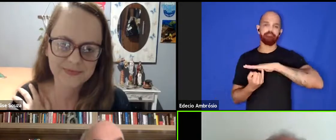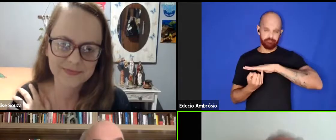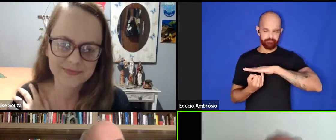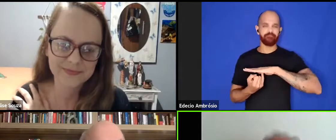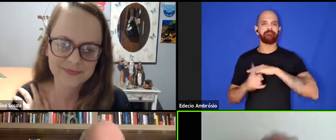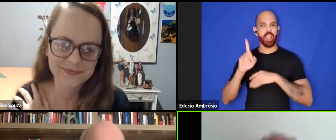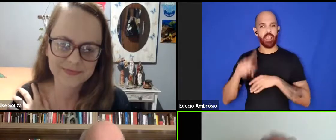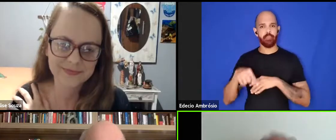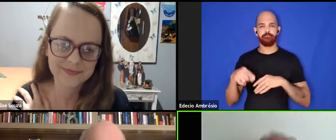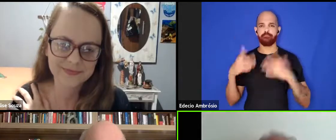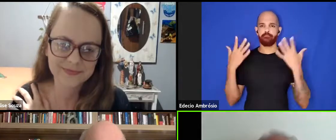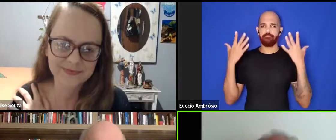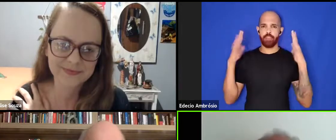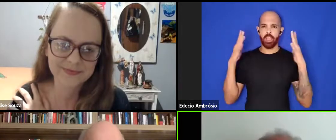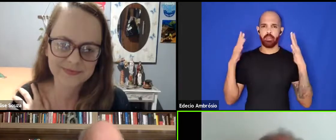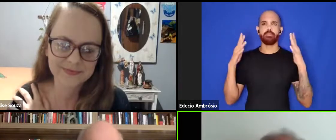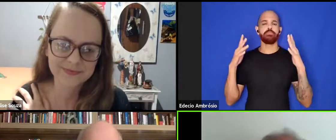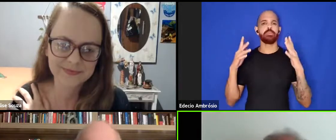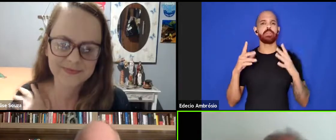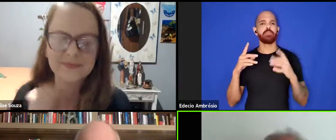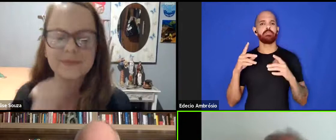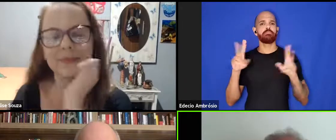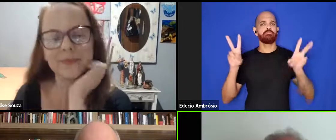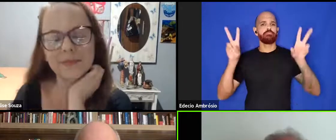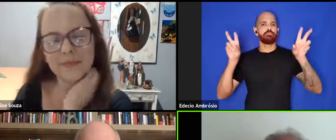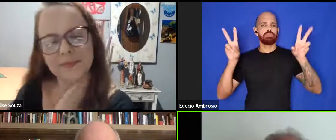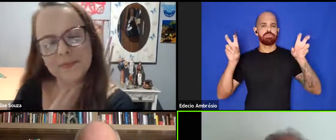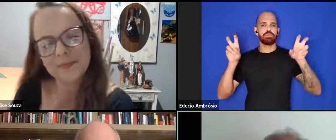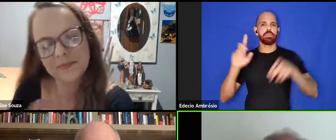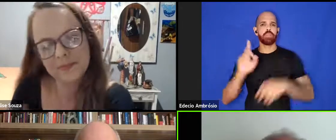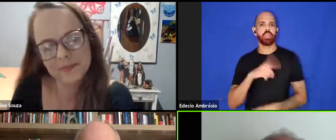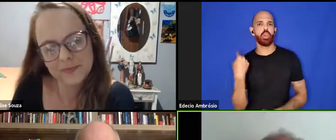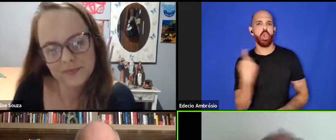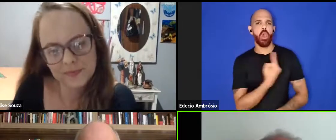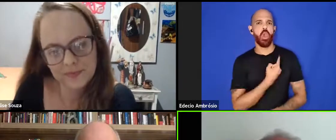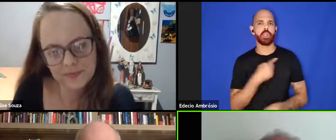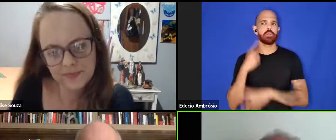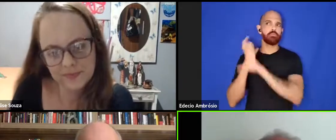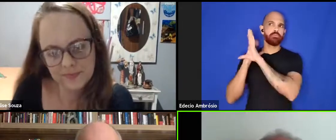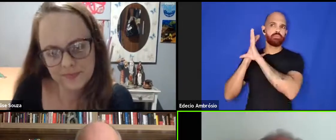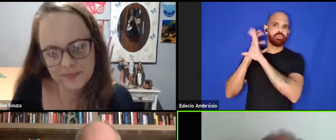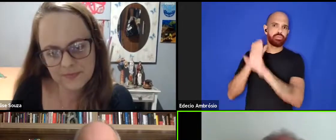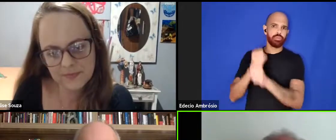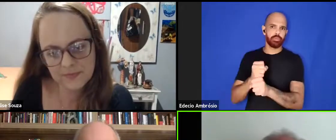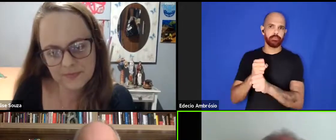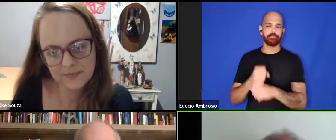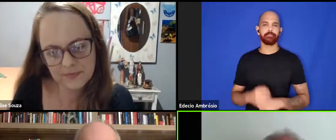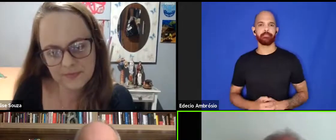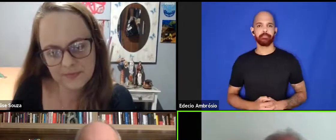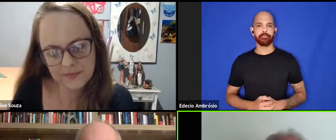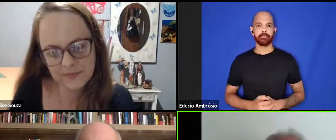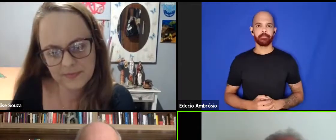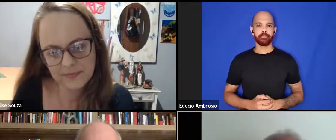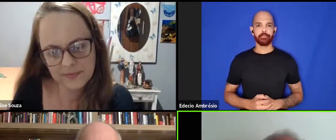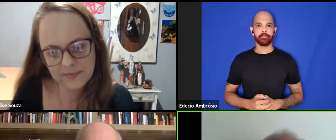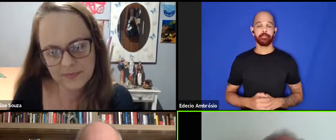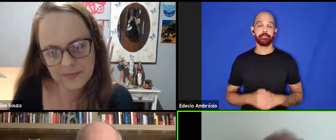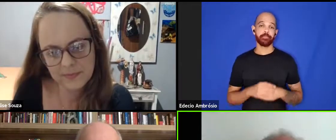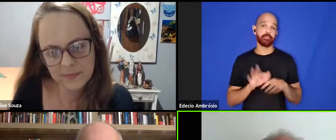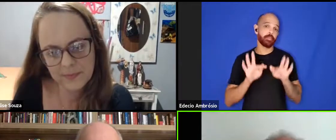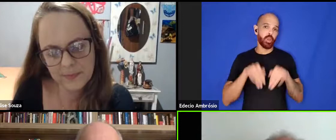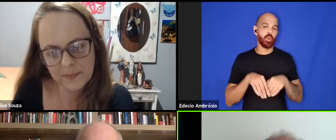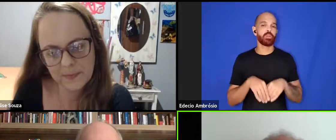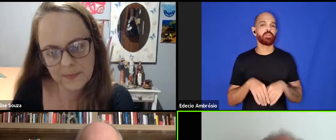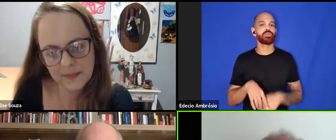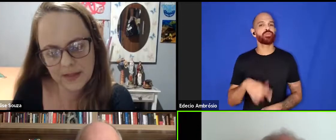excelente reconhecimento da nossa trajetória, né? E, para concluir, não há novamente